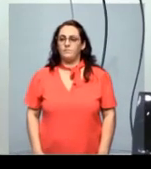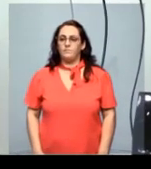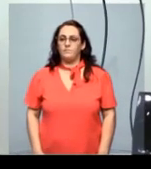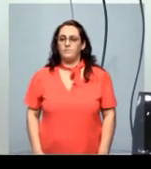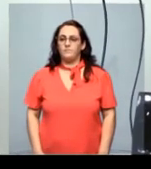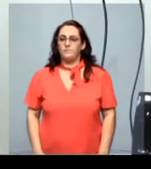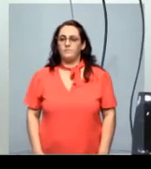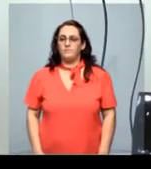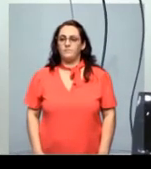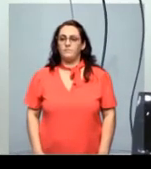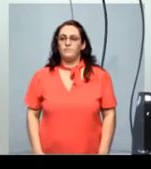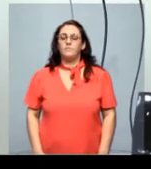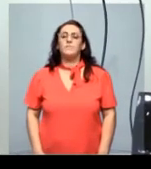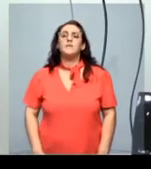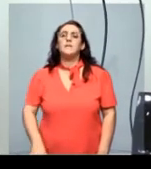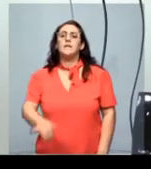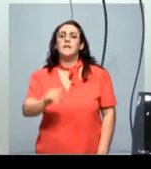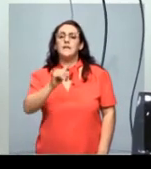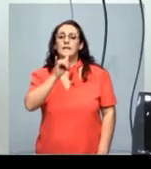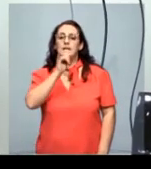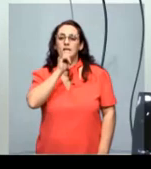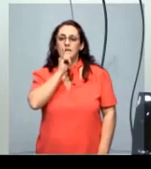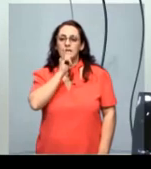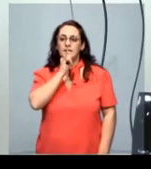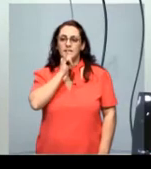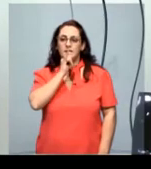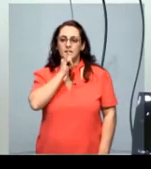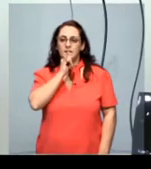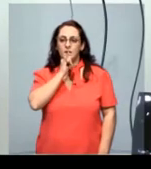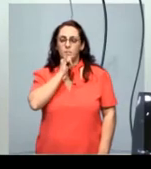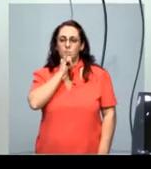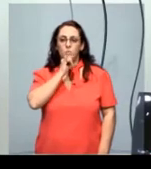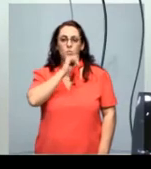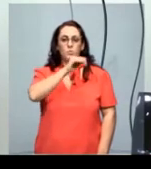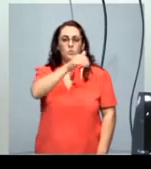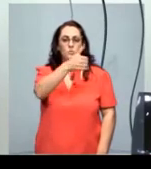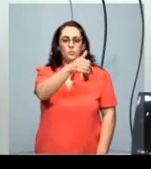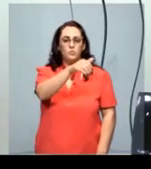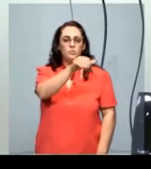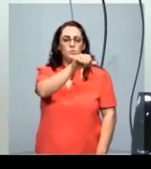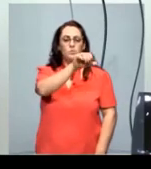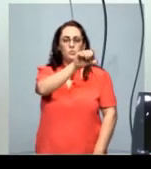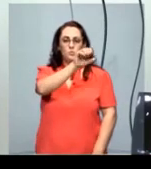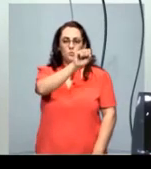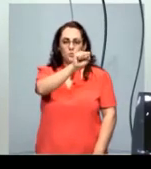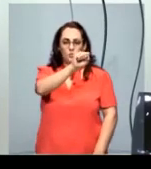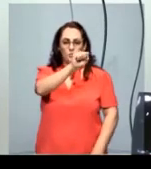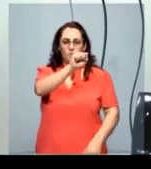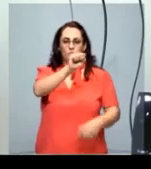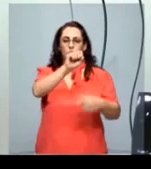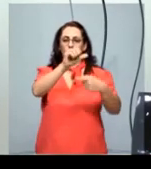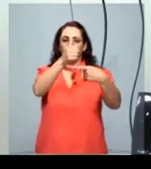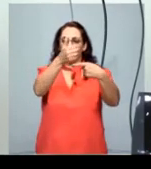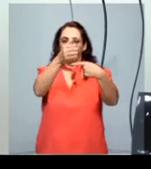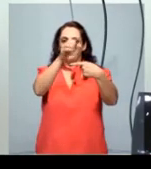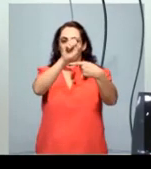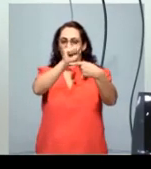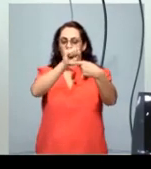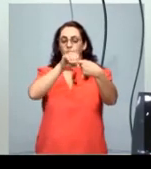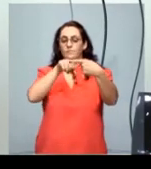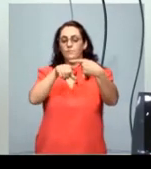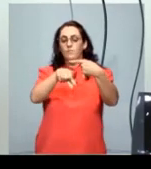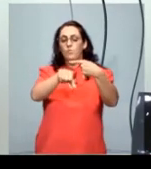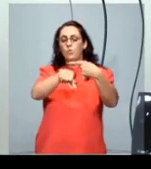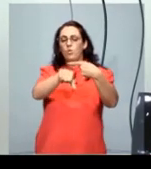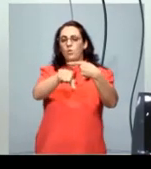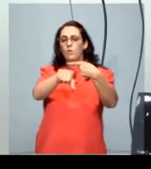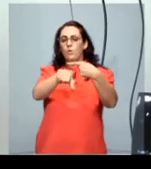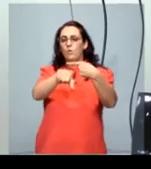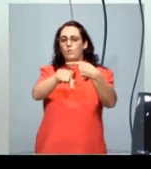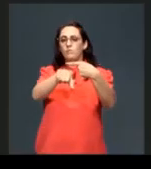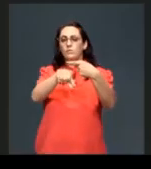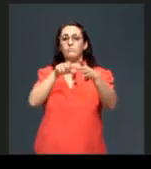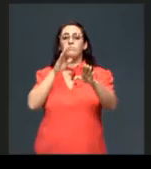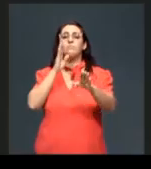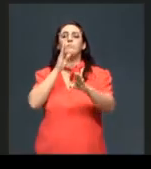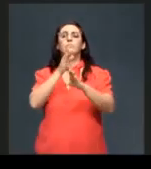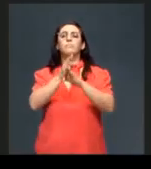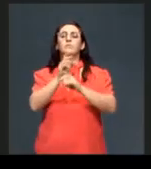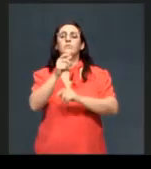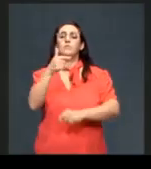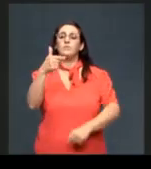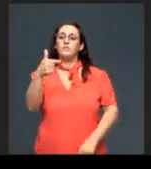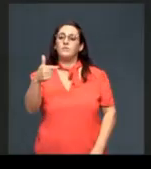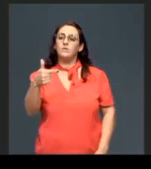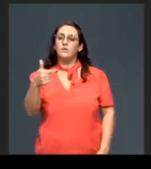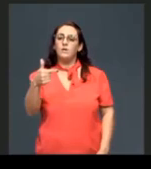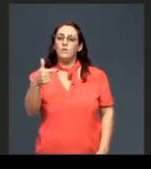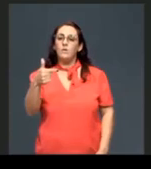Se você tem, por exemplo, 18 sobre 9, você vai achar 2. Então,